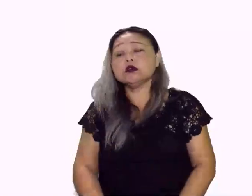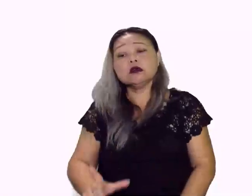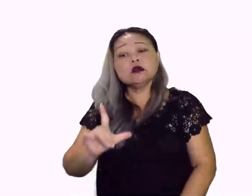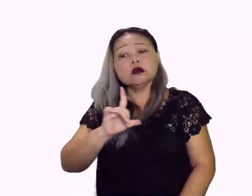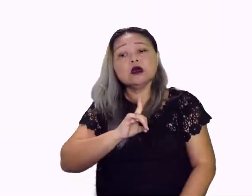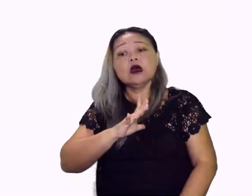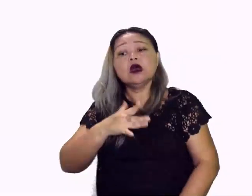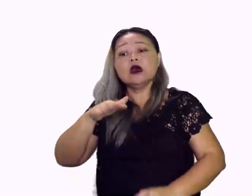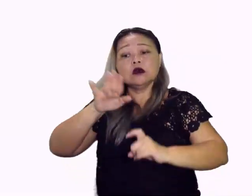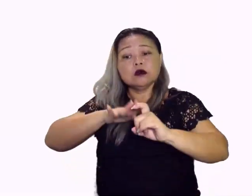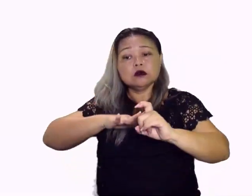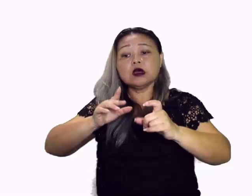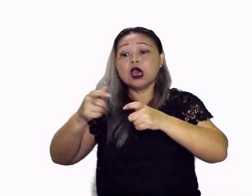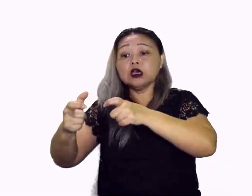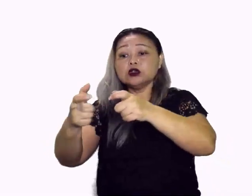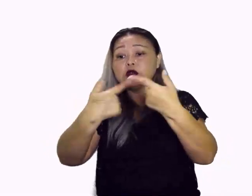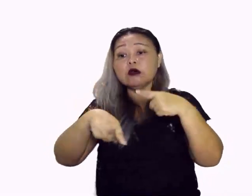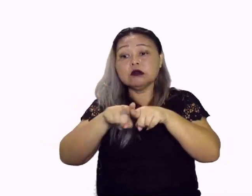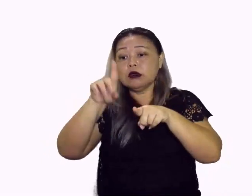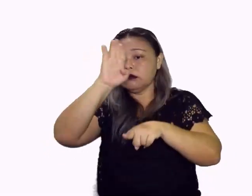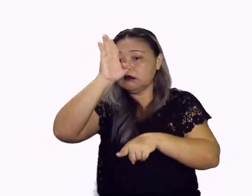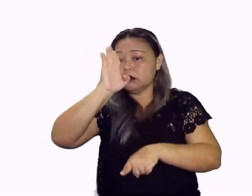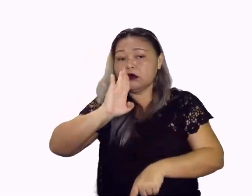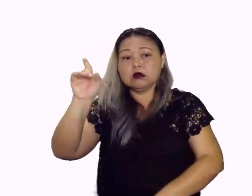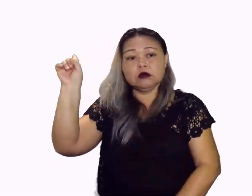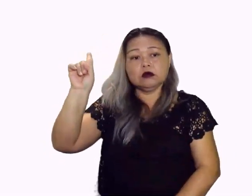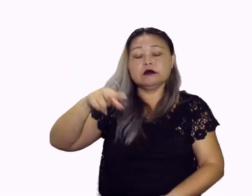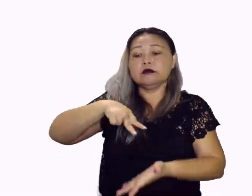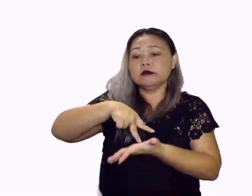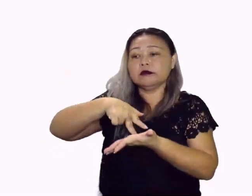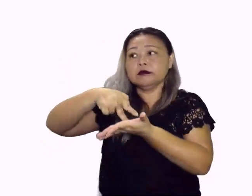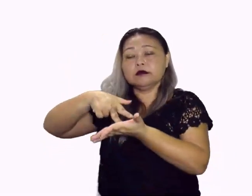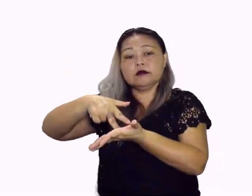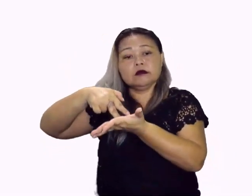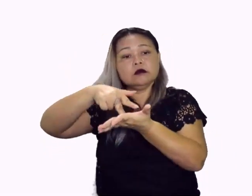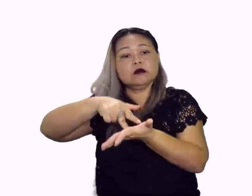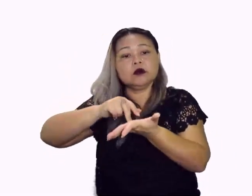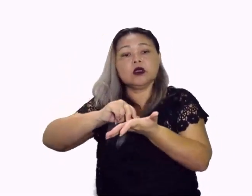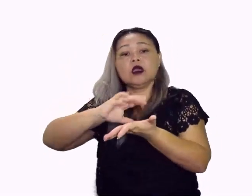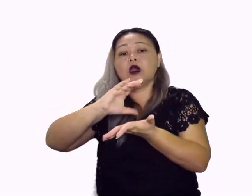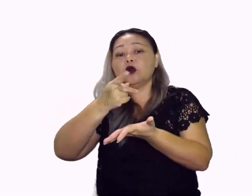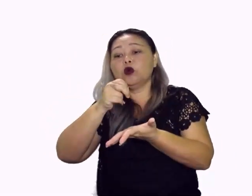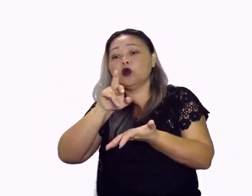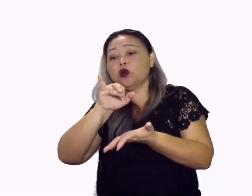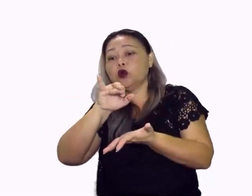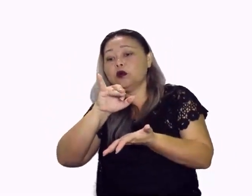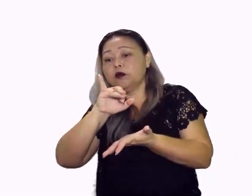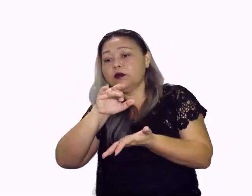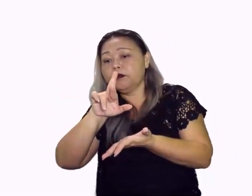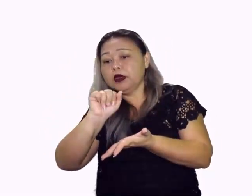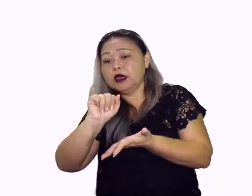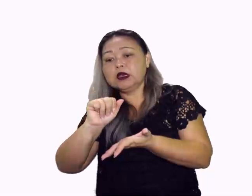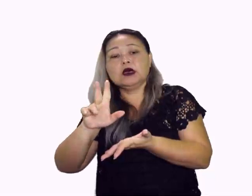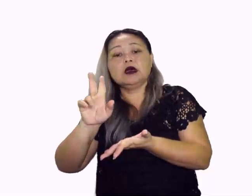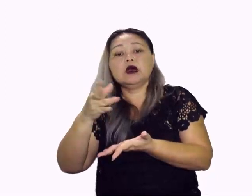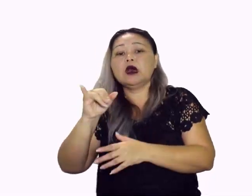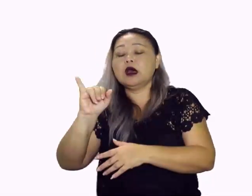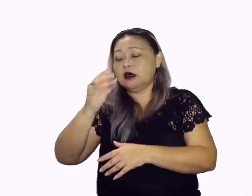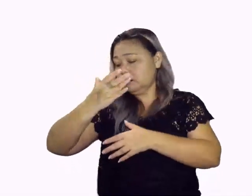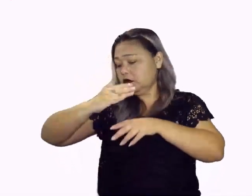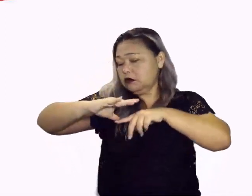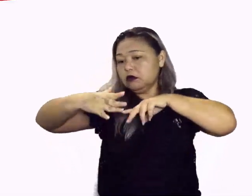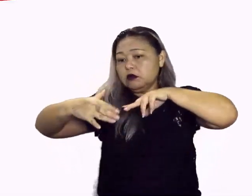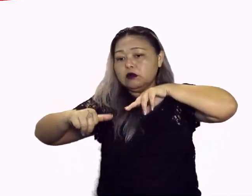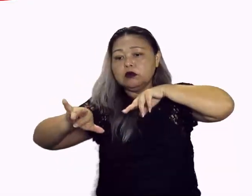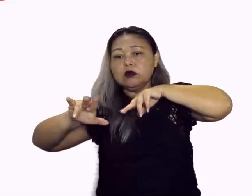mitos regionais brasileiros, ó. Temos o Saci, nós vimos aí o Curupira, né, a Iara, a